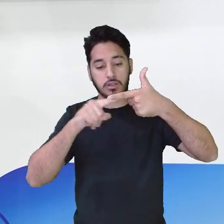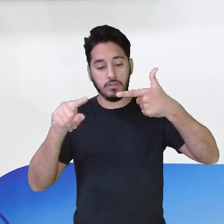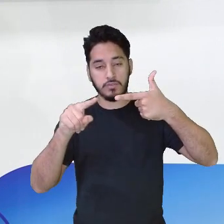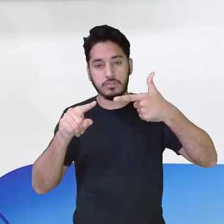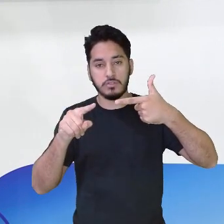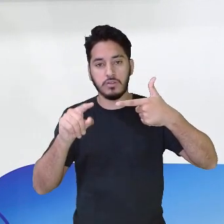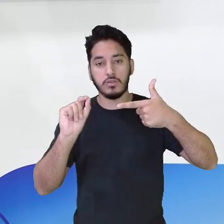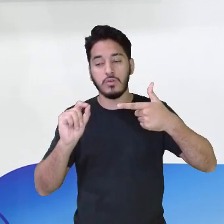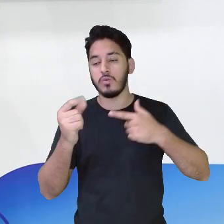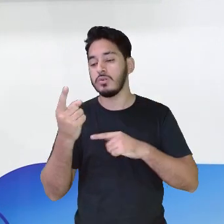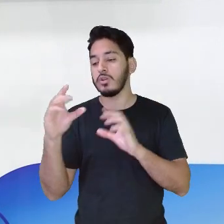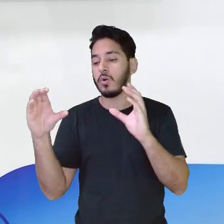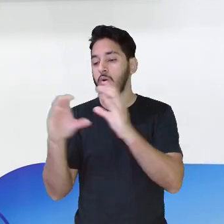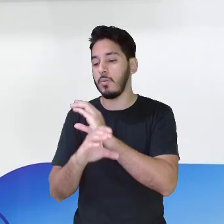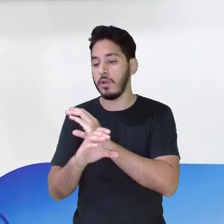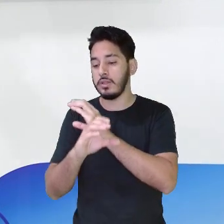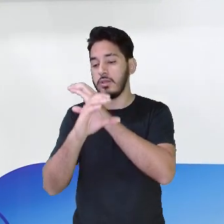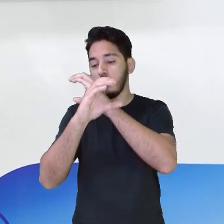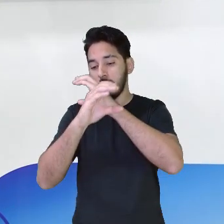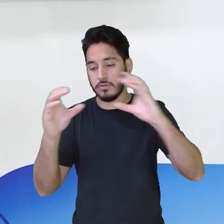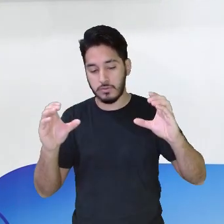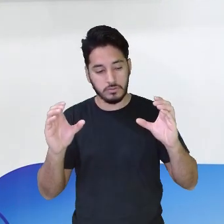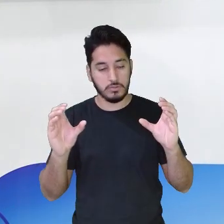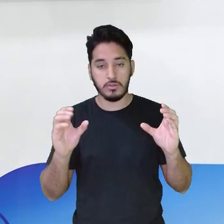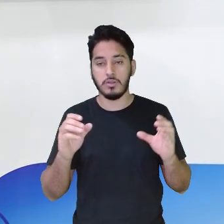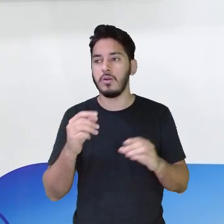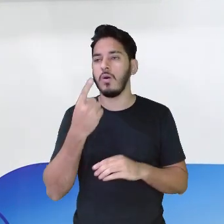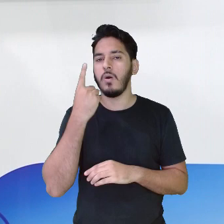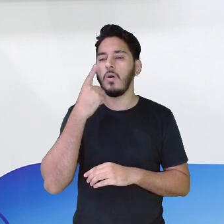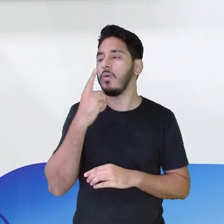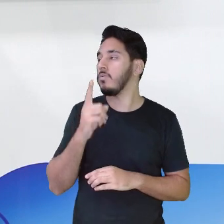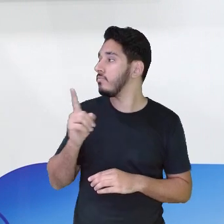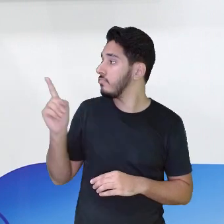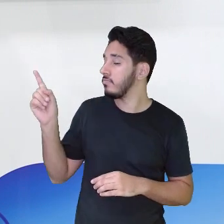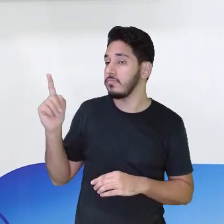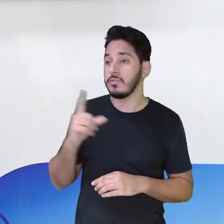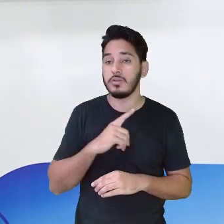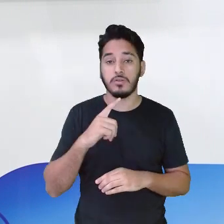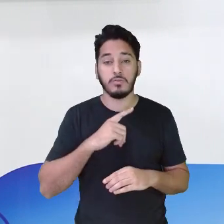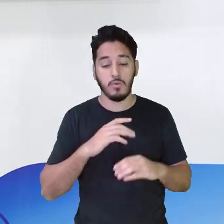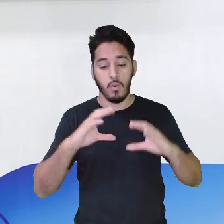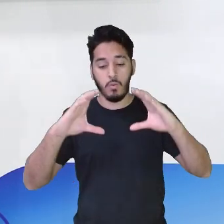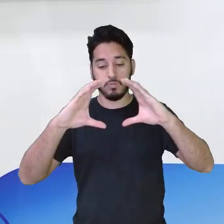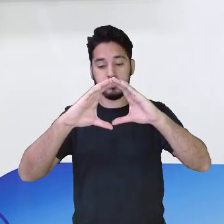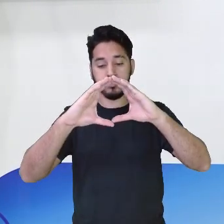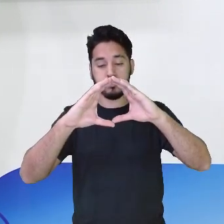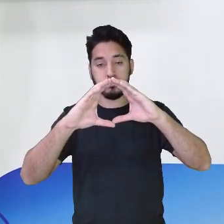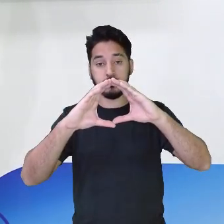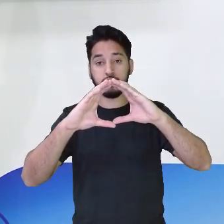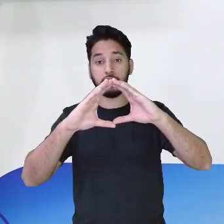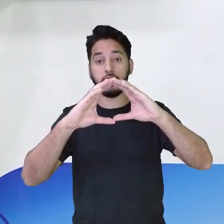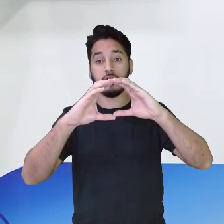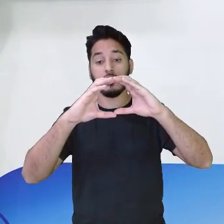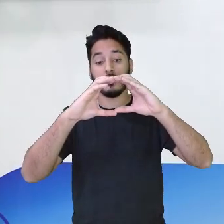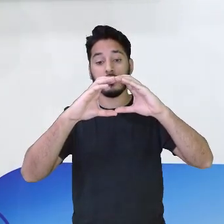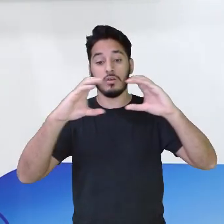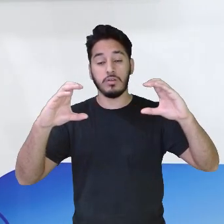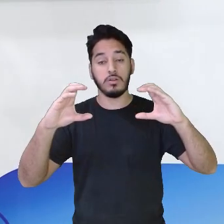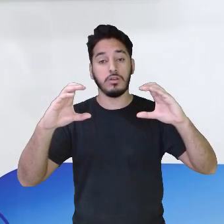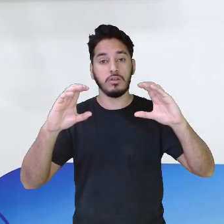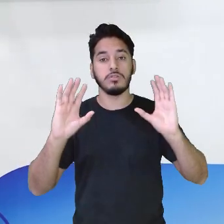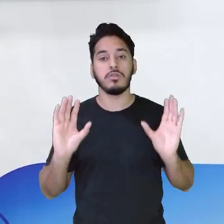algo inteiro. Aqui eu tenho uma representação do meu inteiro que eu dividi